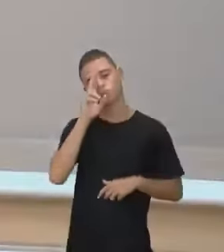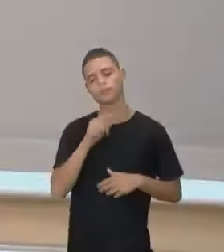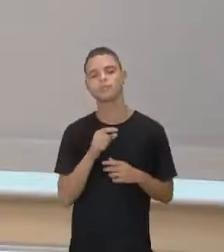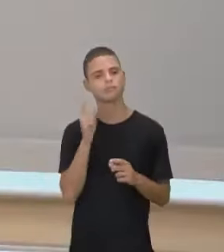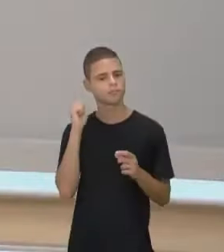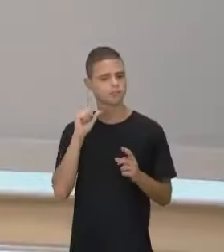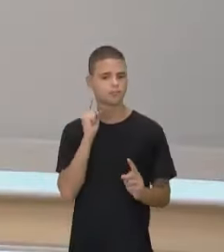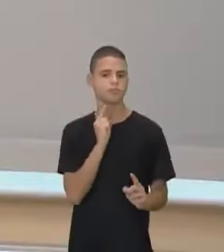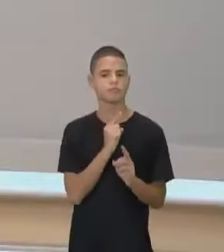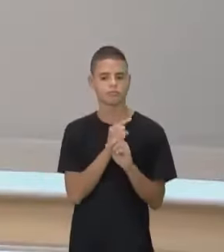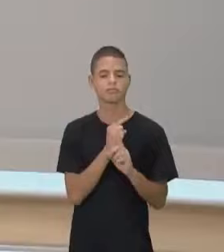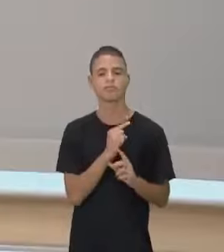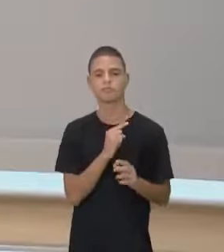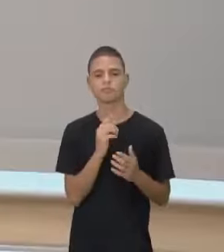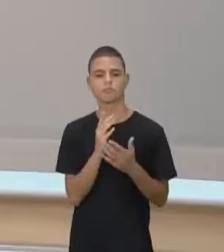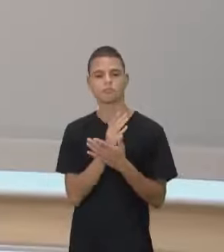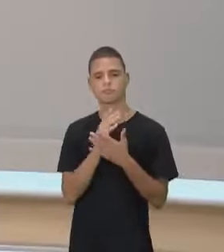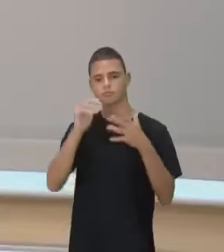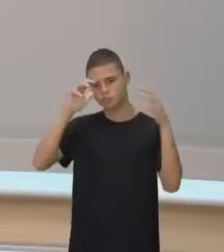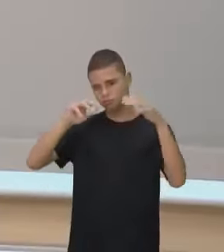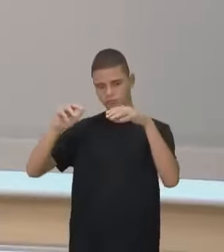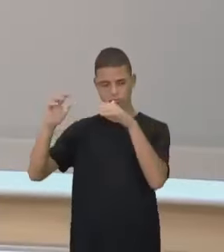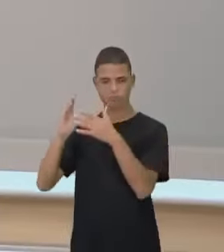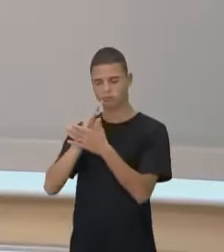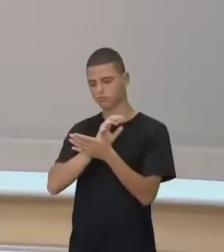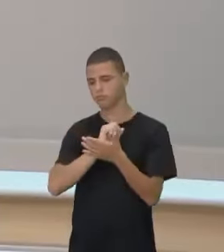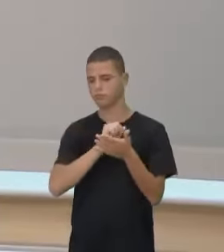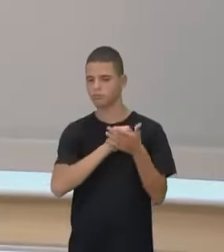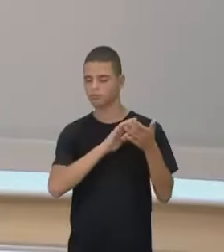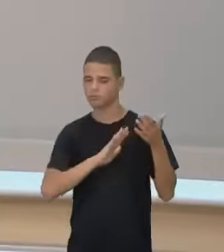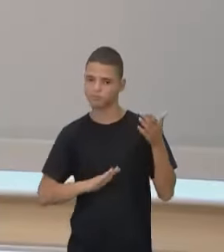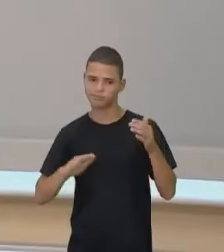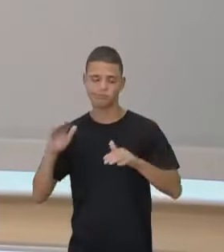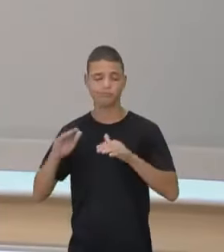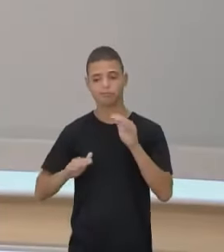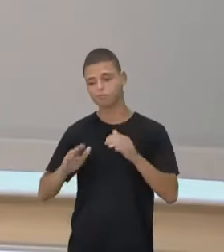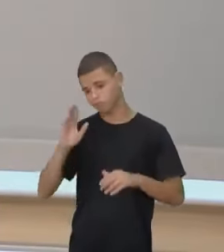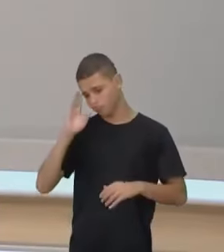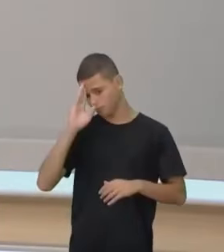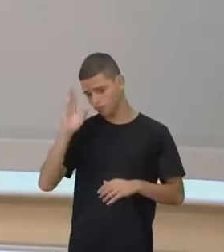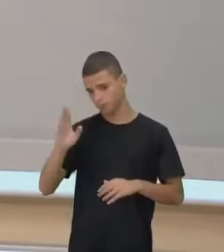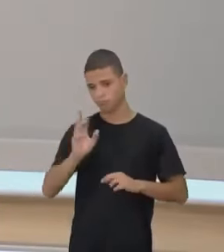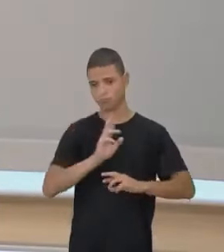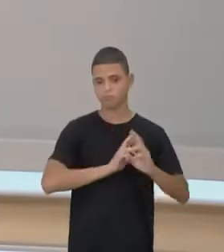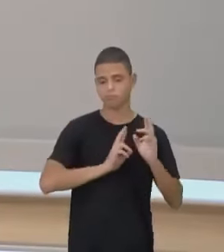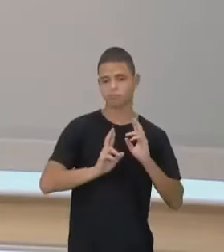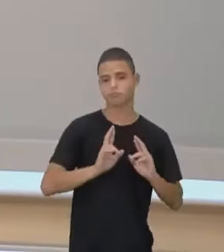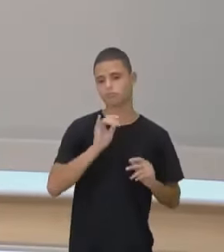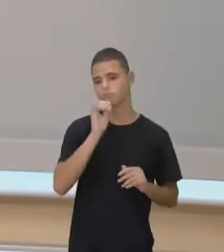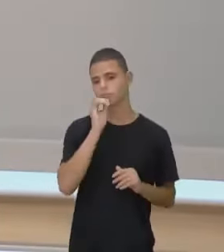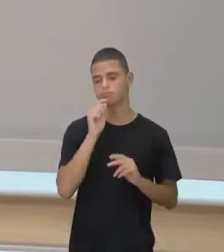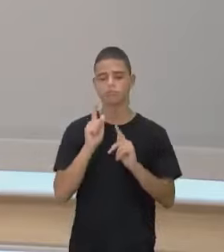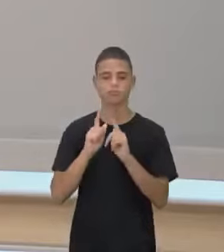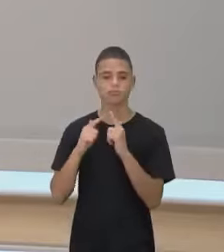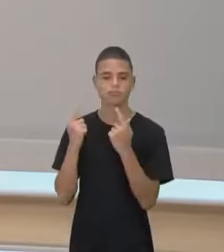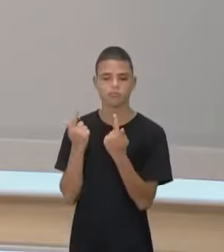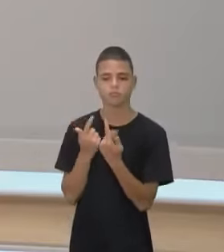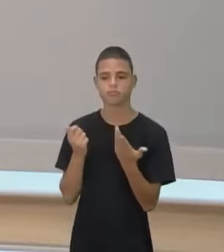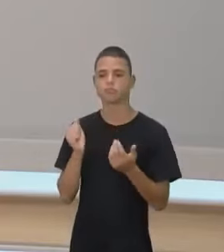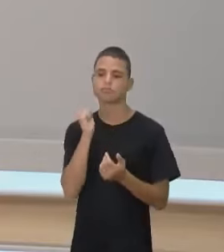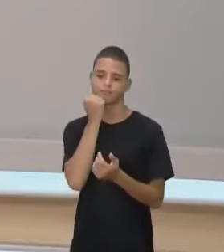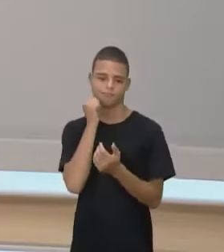os desastres hidrometeorológicos nas atividades que às vezes não são tão diretamente relacionadas, como por exemplo geografia, ciências